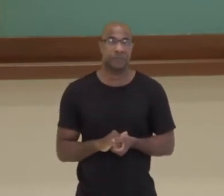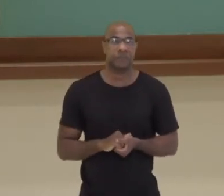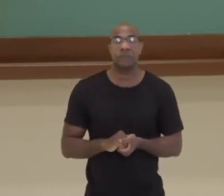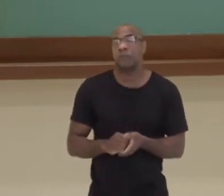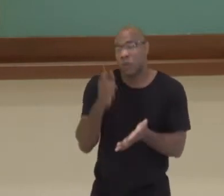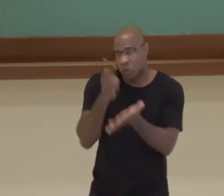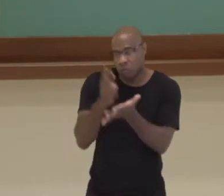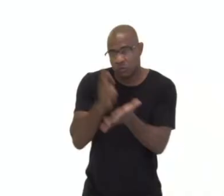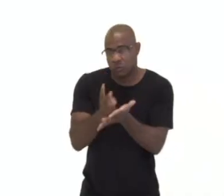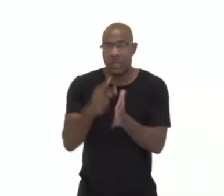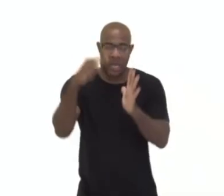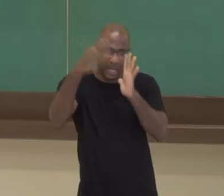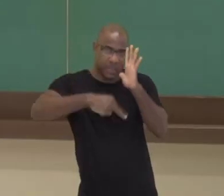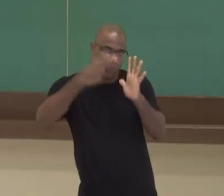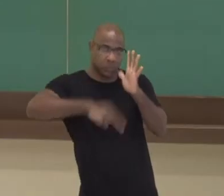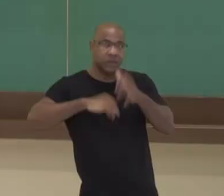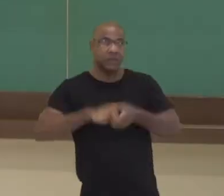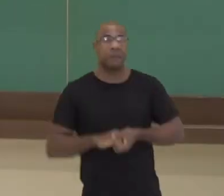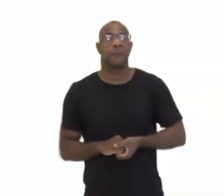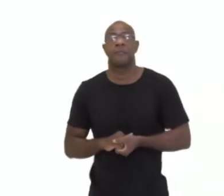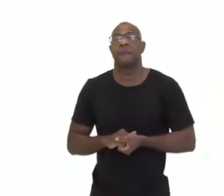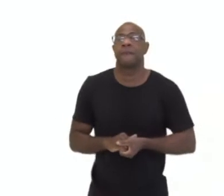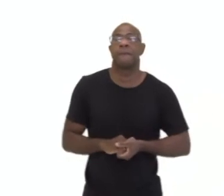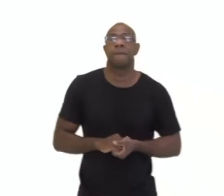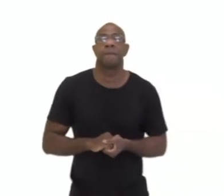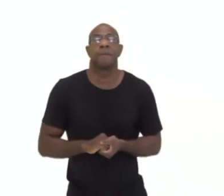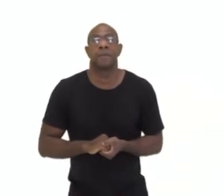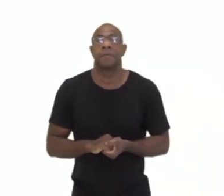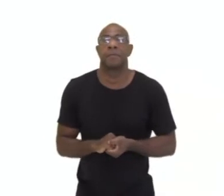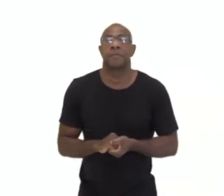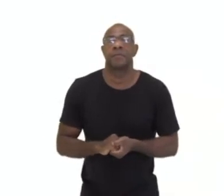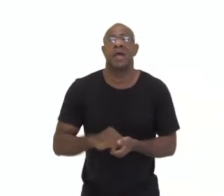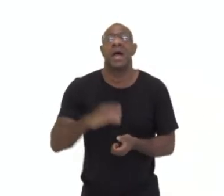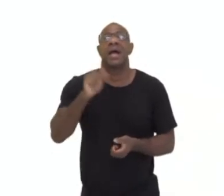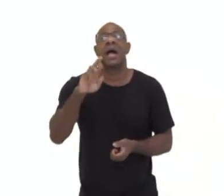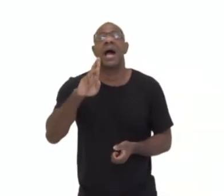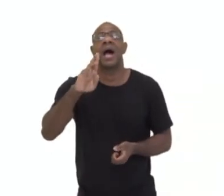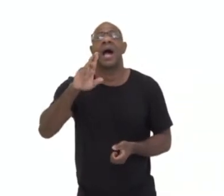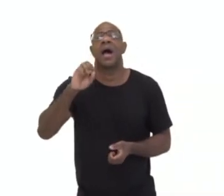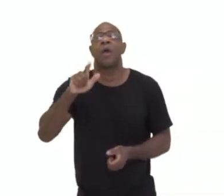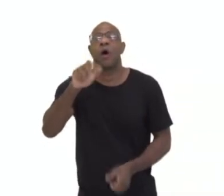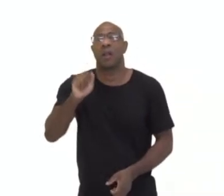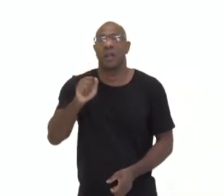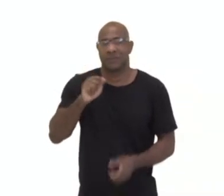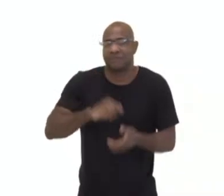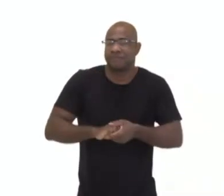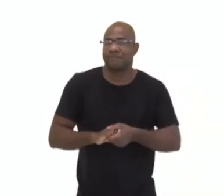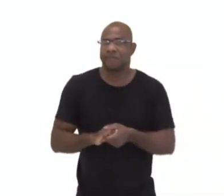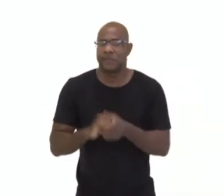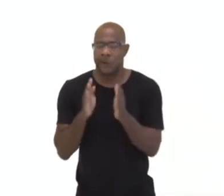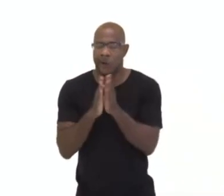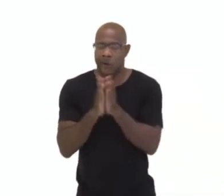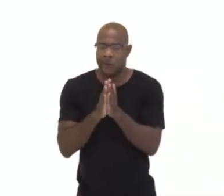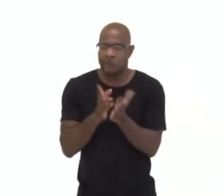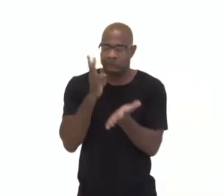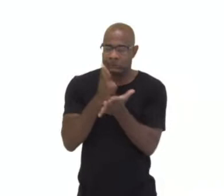Continuando a leitura, nós temos Carola reza com fé na festa dos